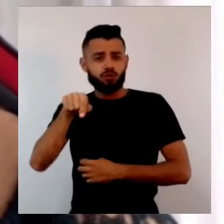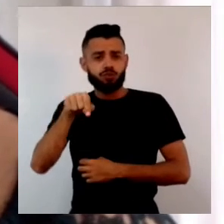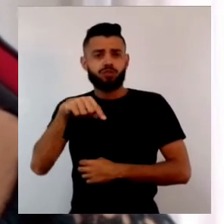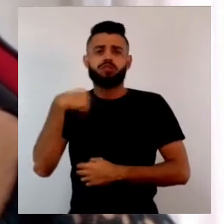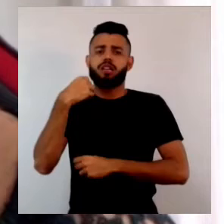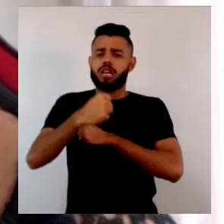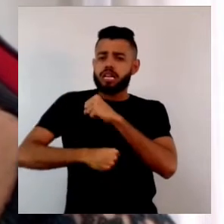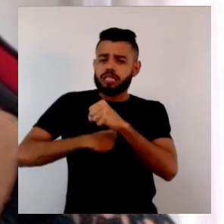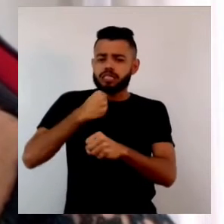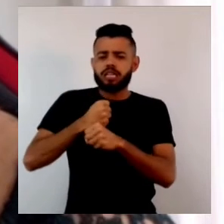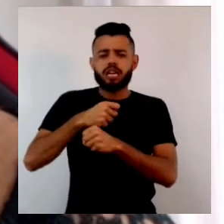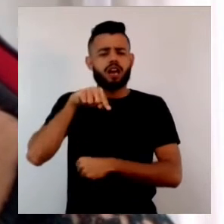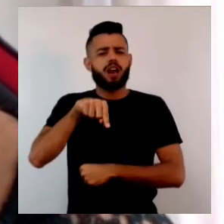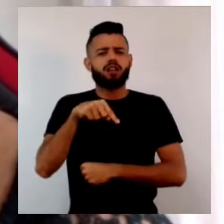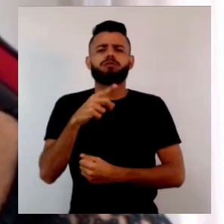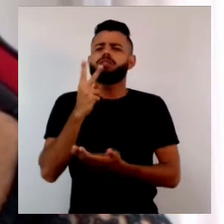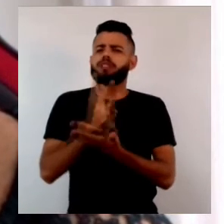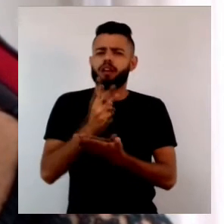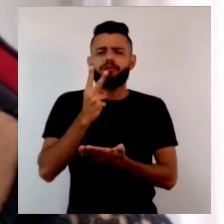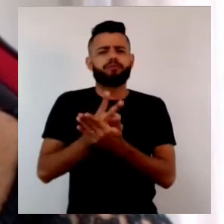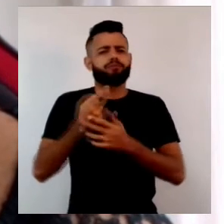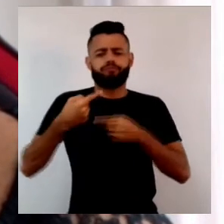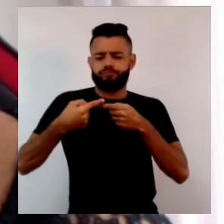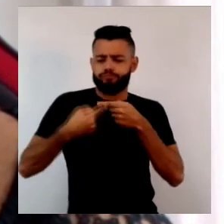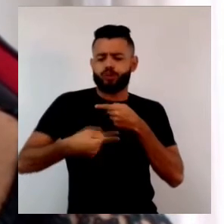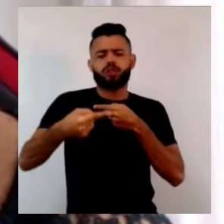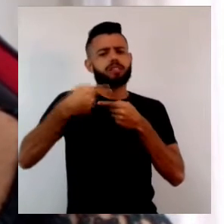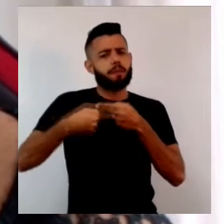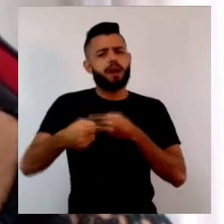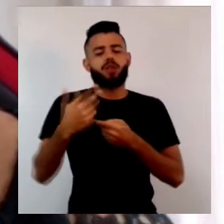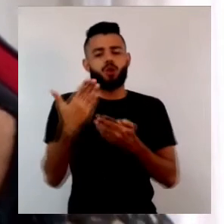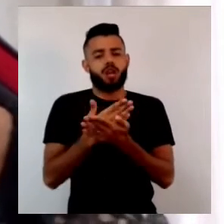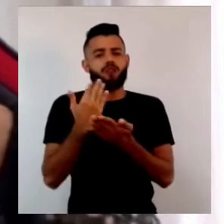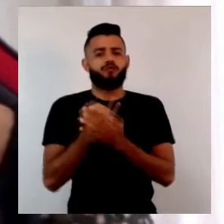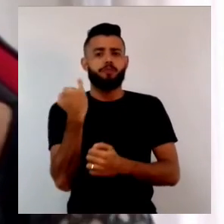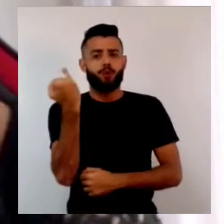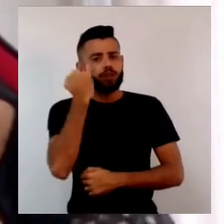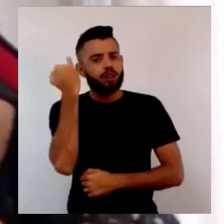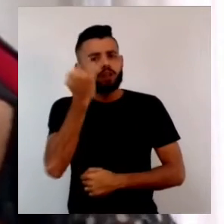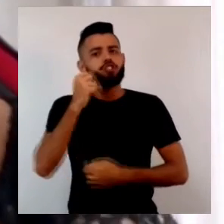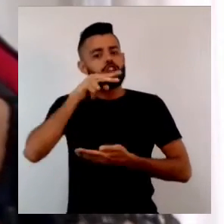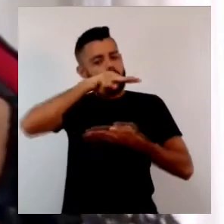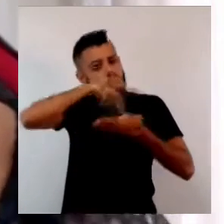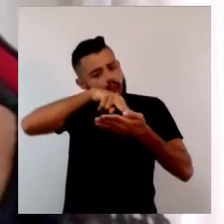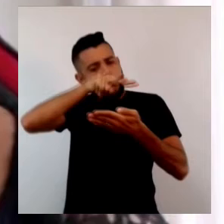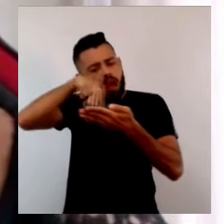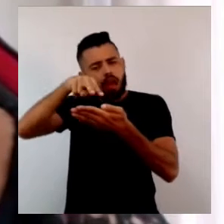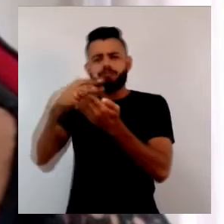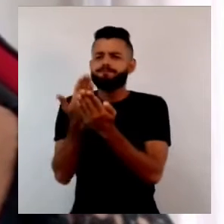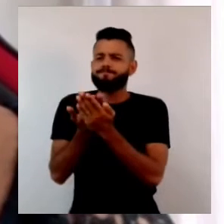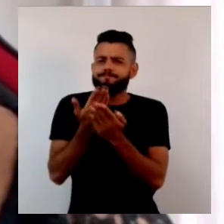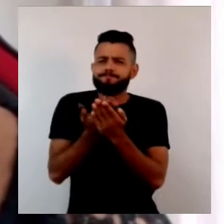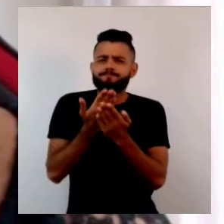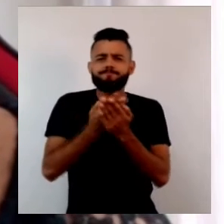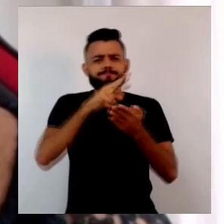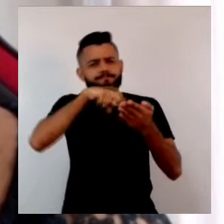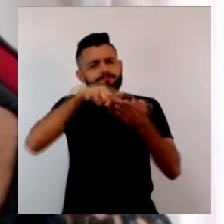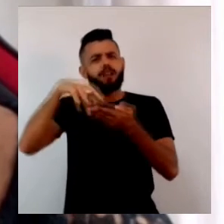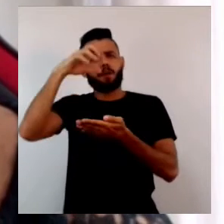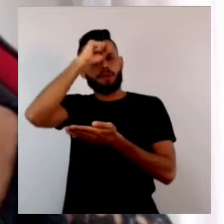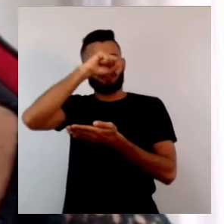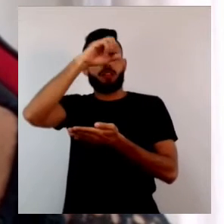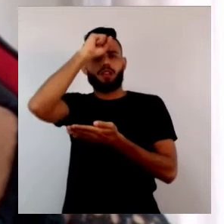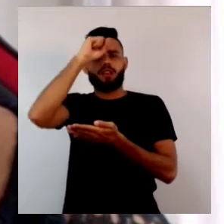toda semana tem um livro importante para a gente olhar e ver como a gente está sendo guiado